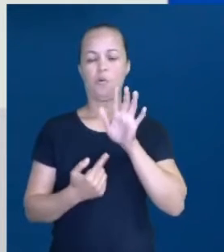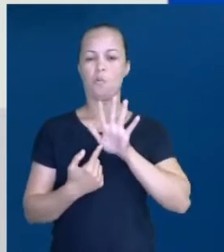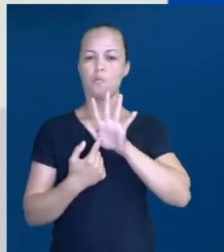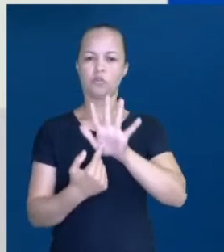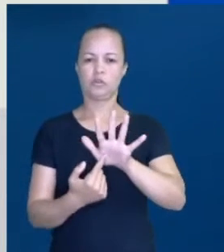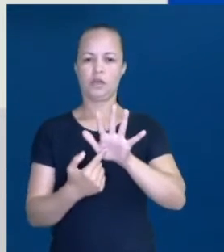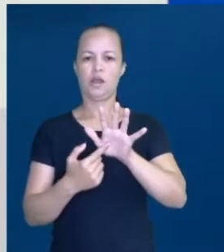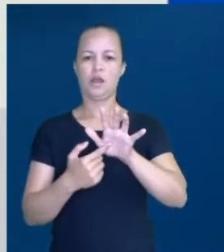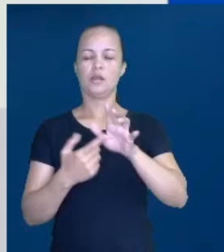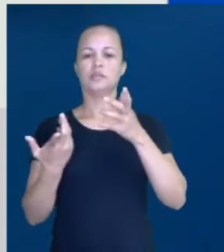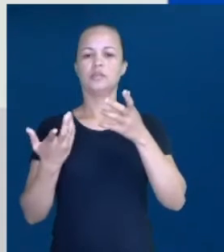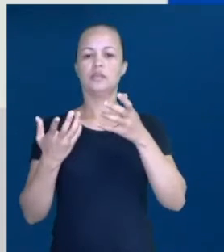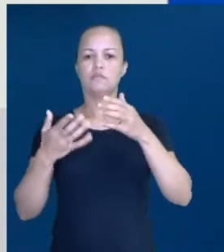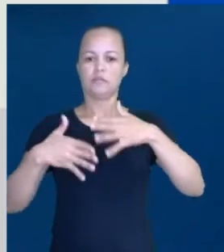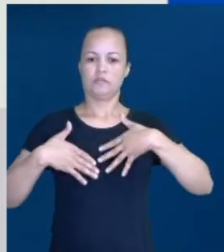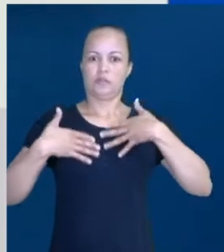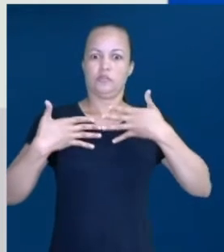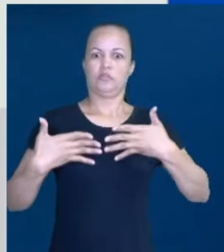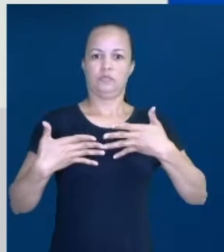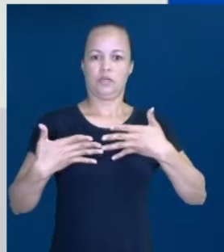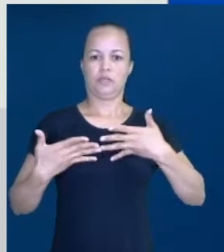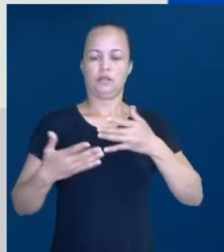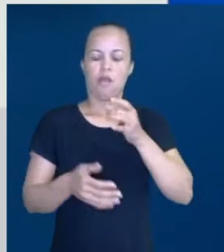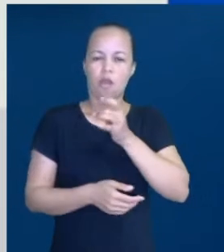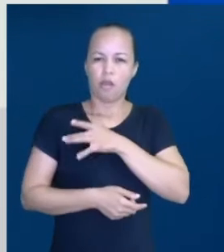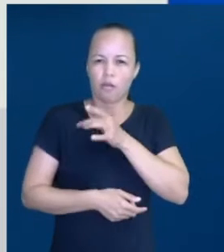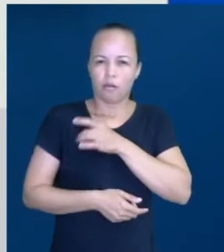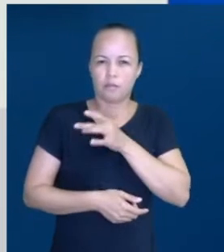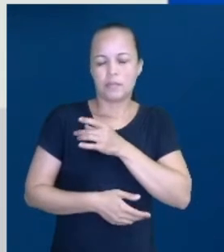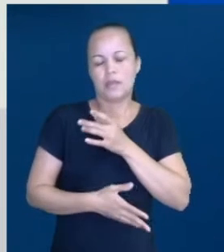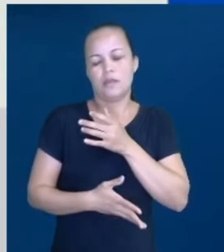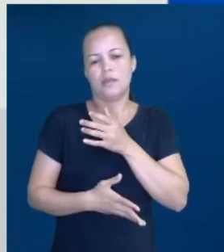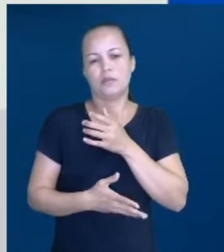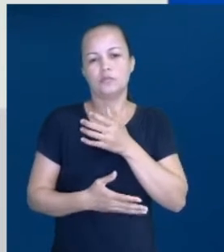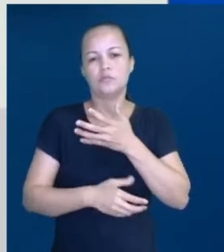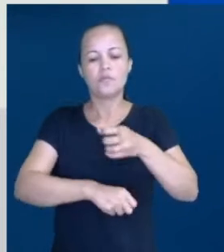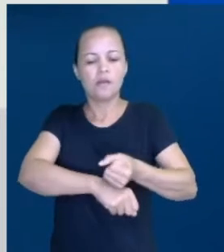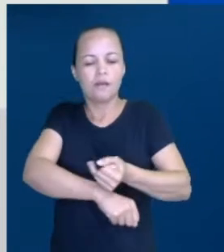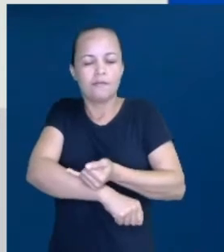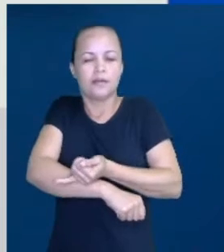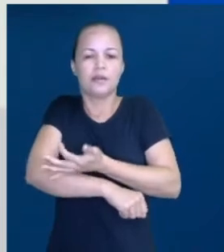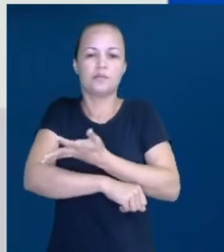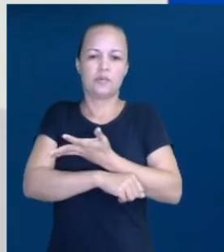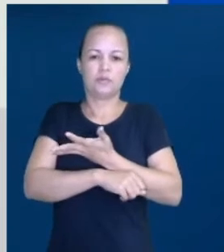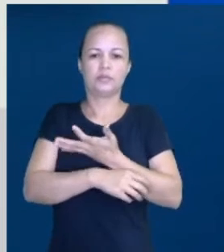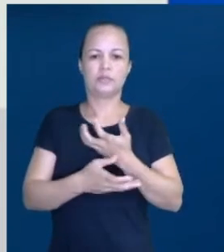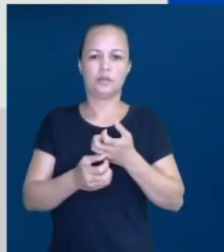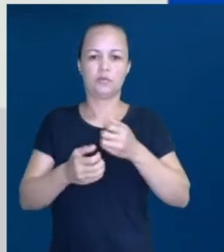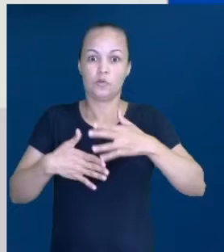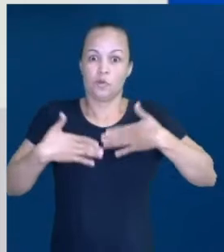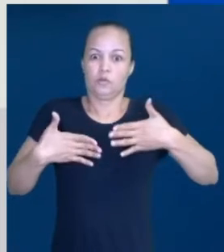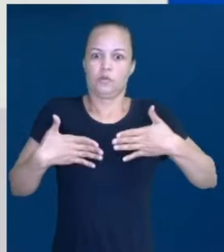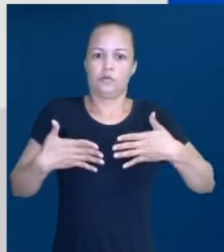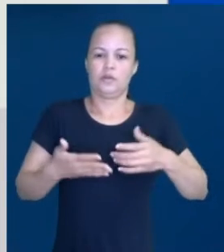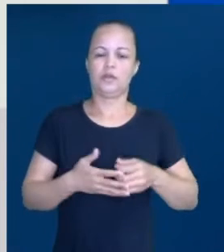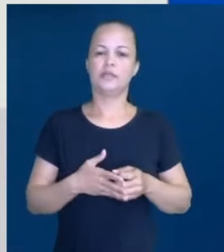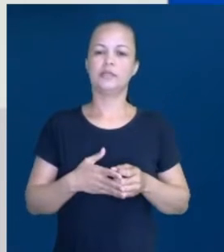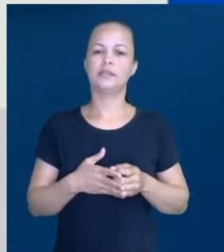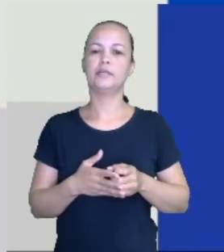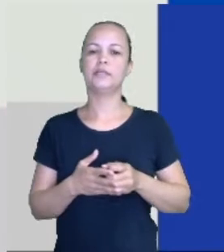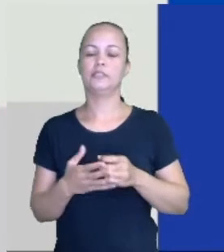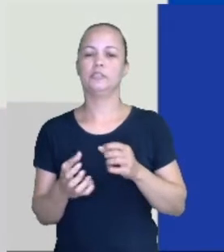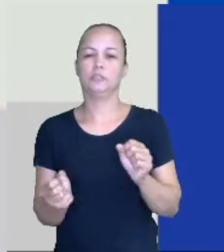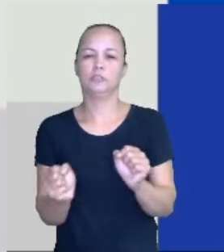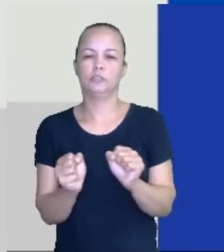que a frase expressa uma admiração, medo, emoção, surpresa,